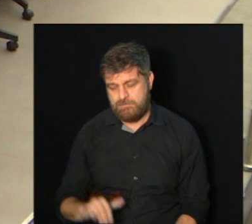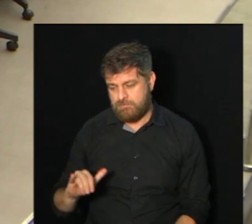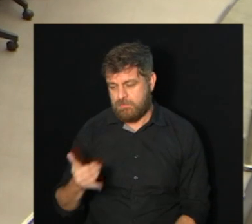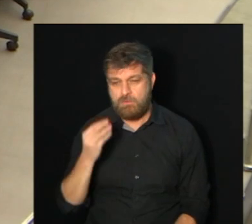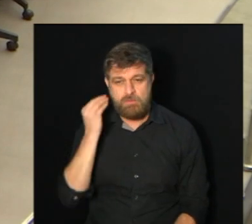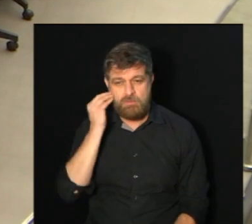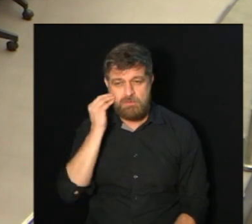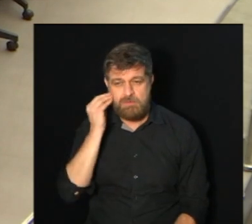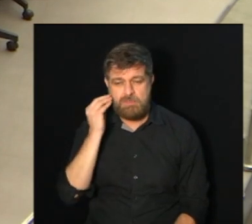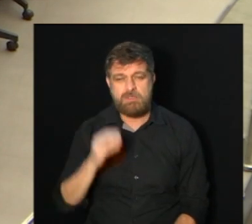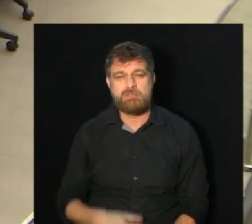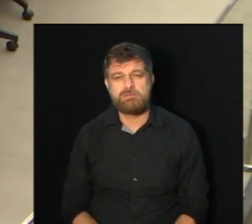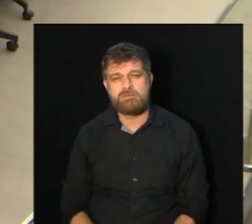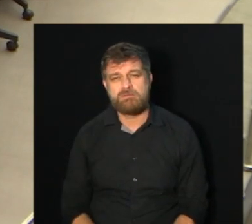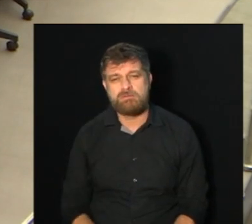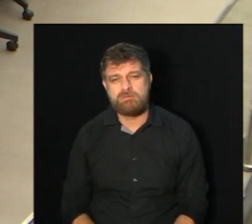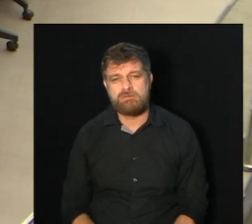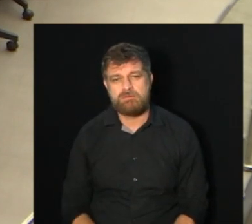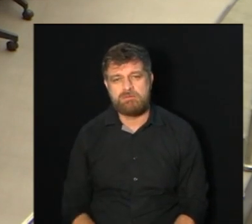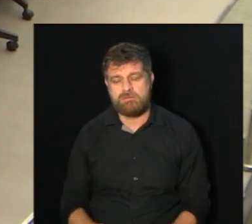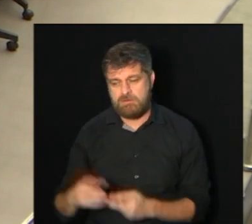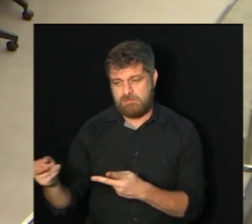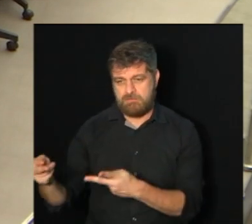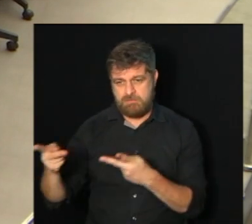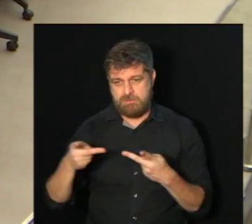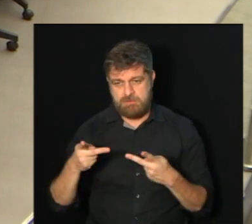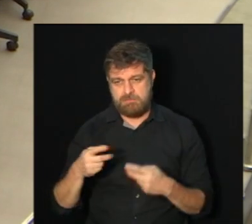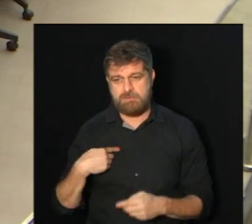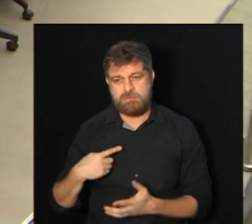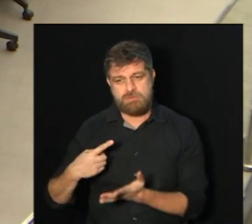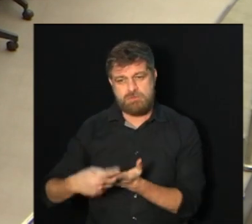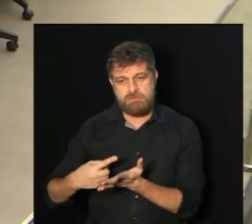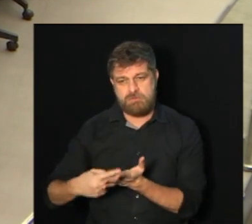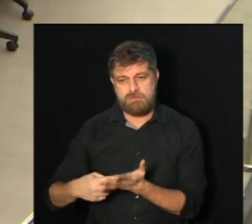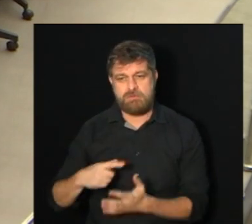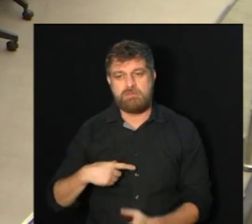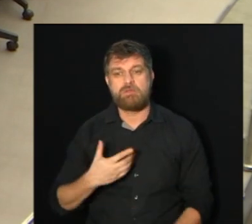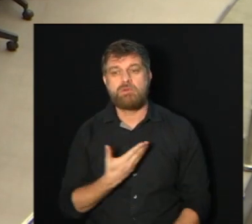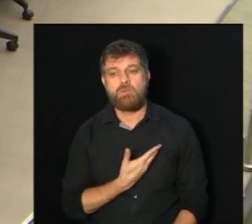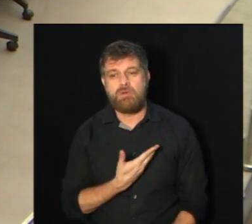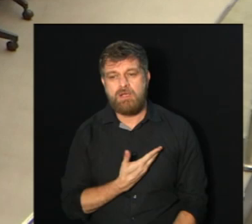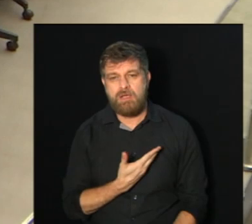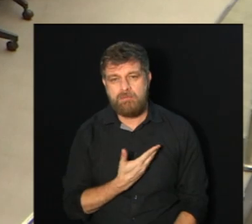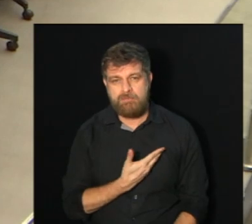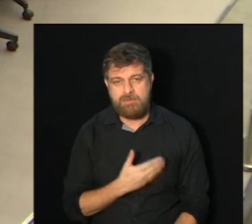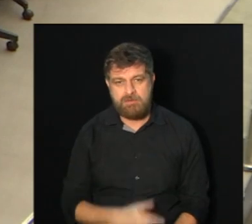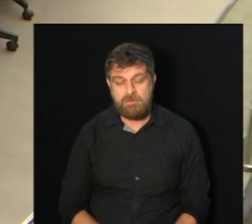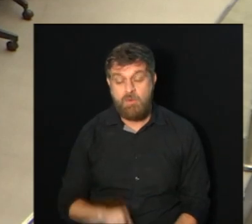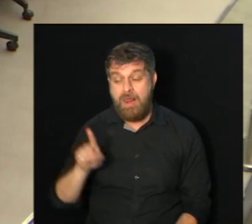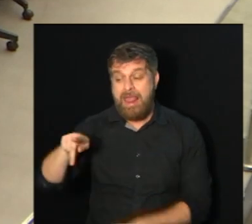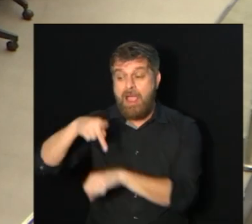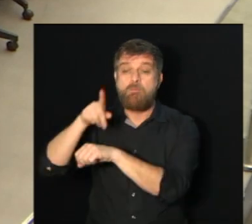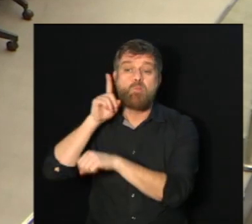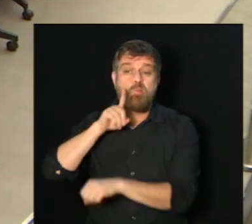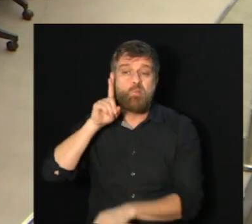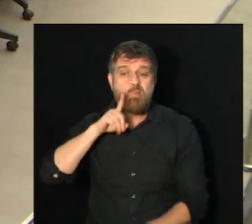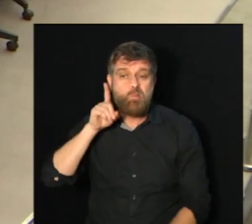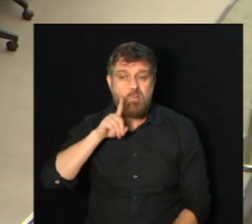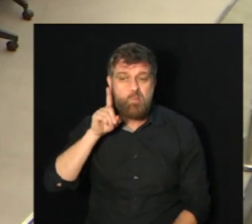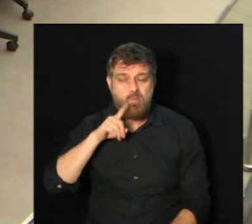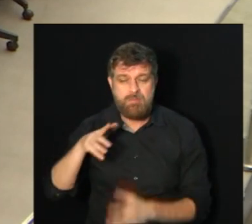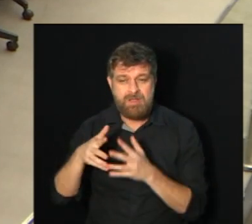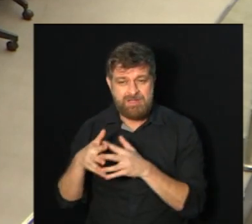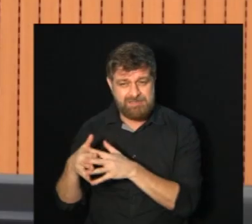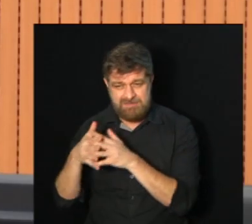oportunidade. E eu vou chamar aqui agora, nós combinamos aqui, tem um amigo brasileiro nos Estados Unidos, e tem